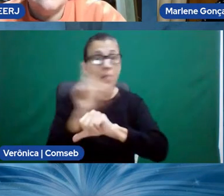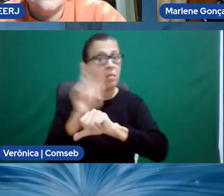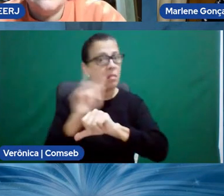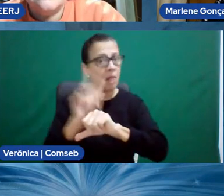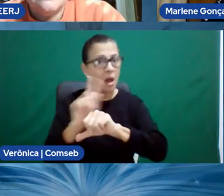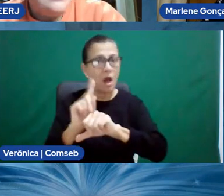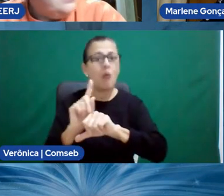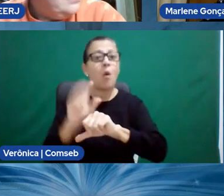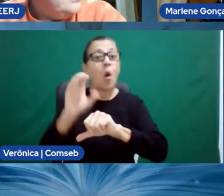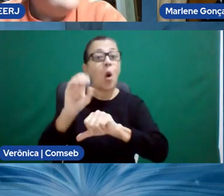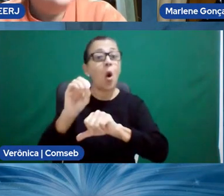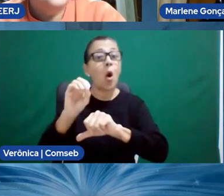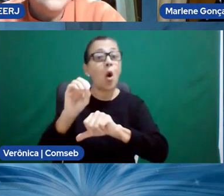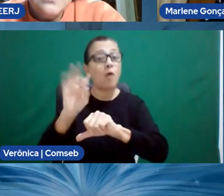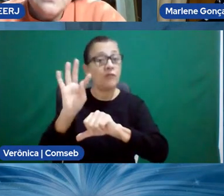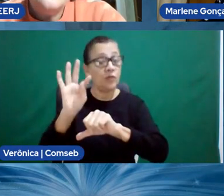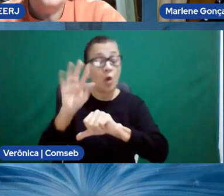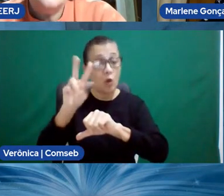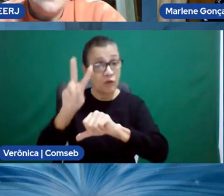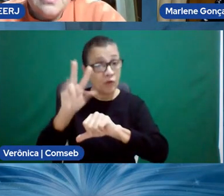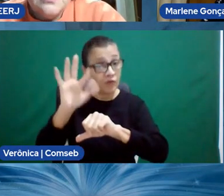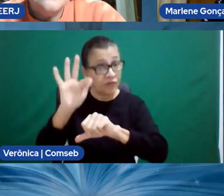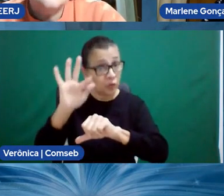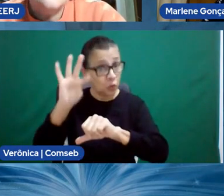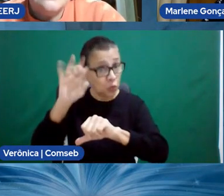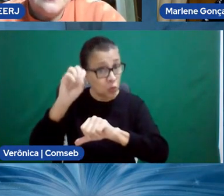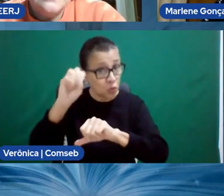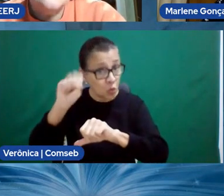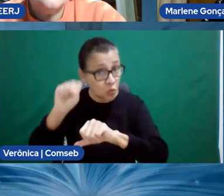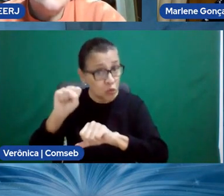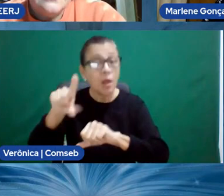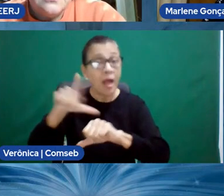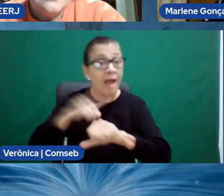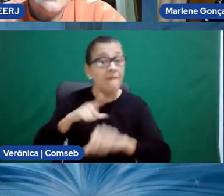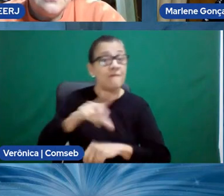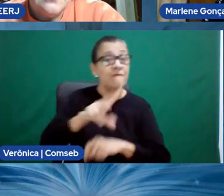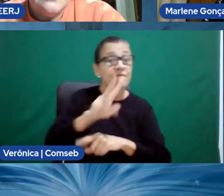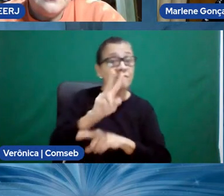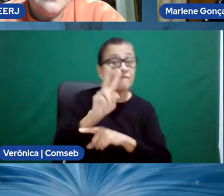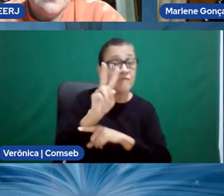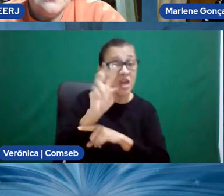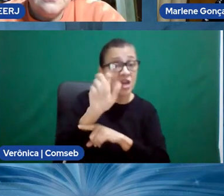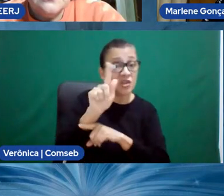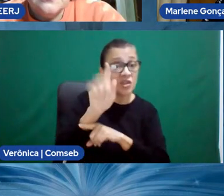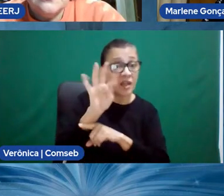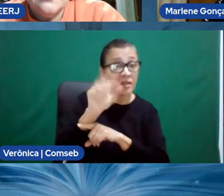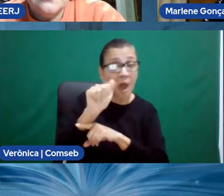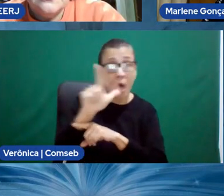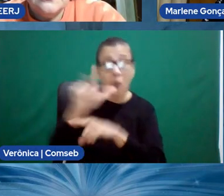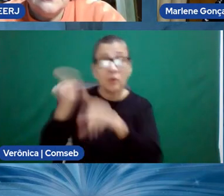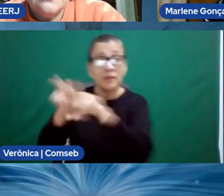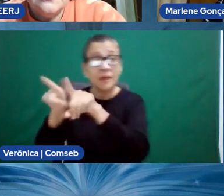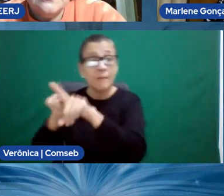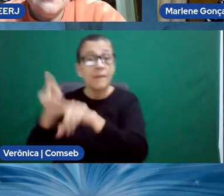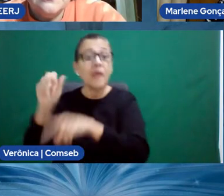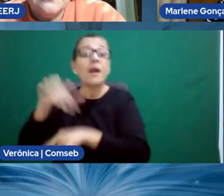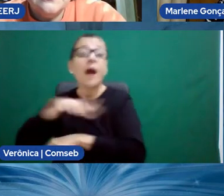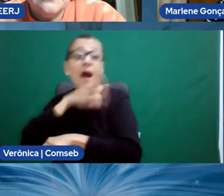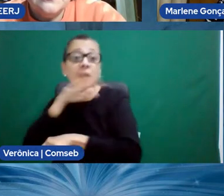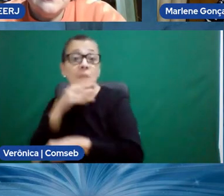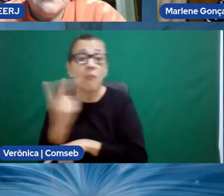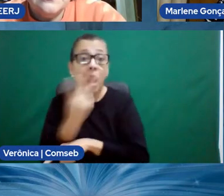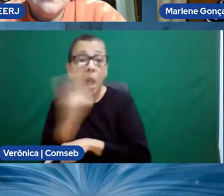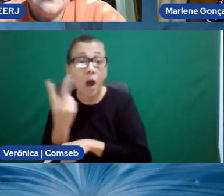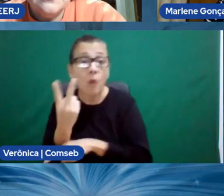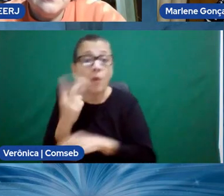quer dizer animal vegetal. É a fase de transição dessa vida de um para outro. E, naturalmente, em termos de evolução,